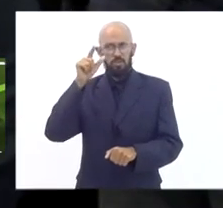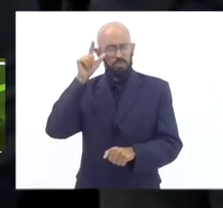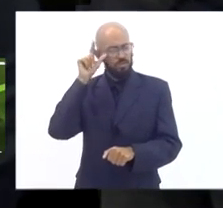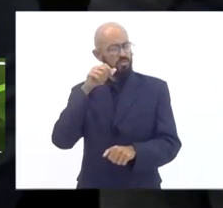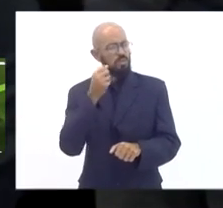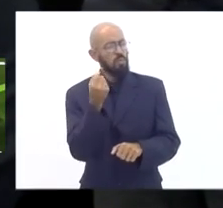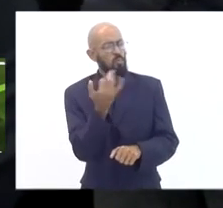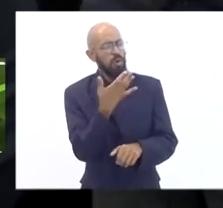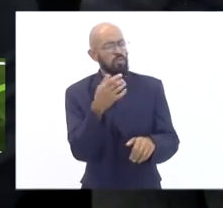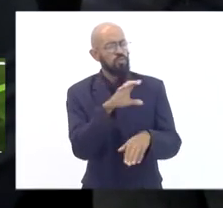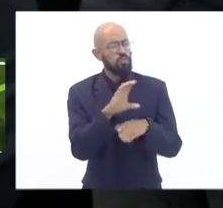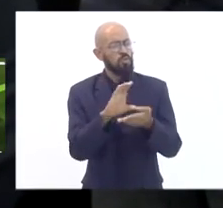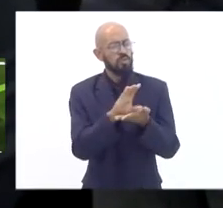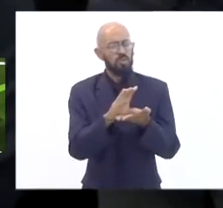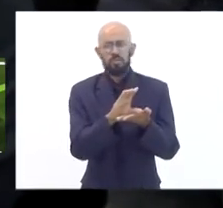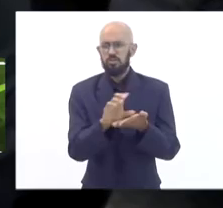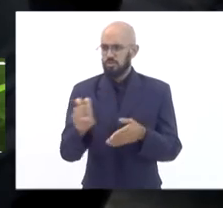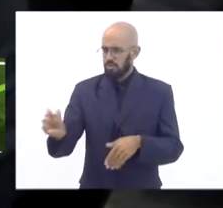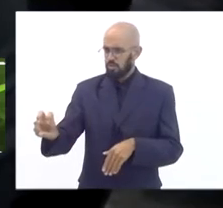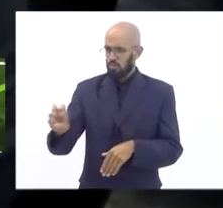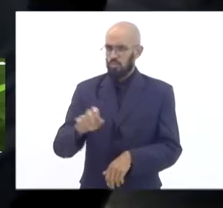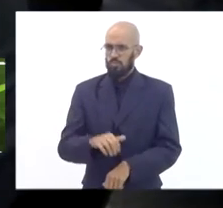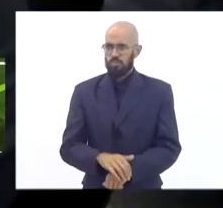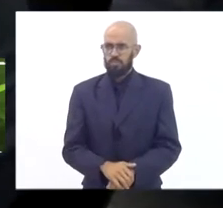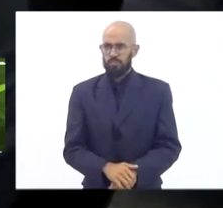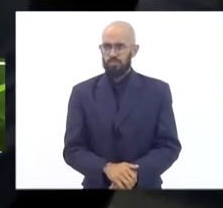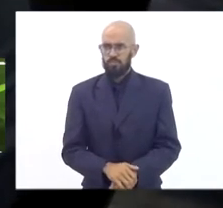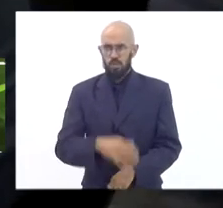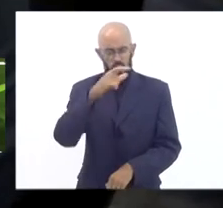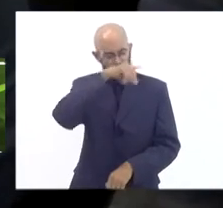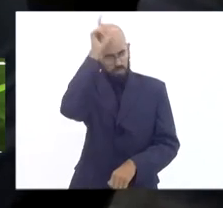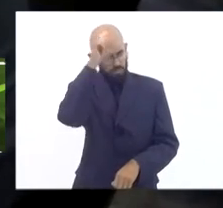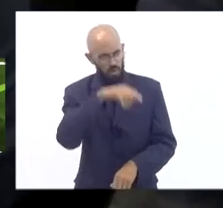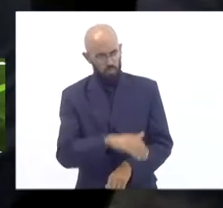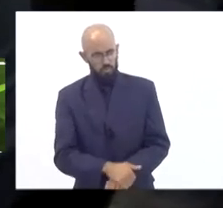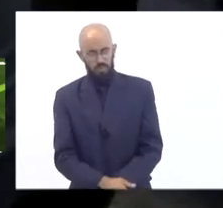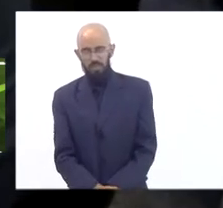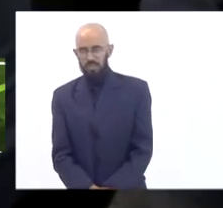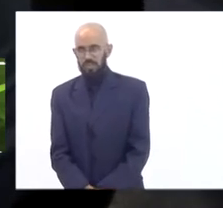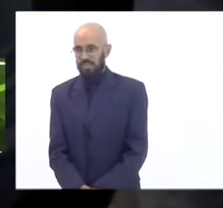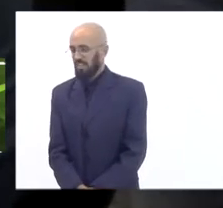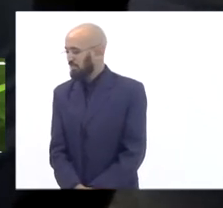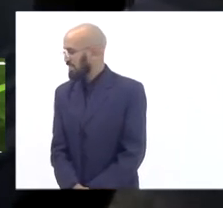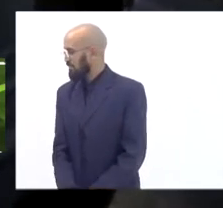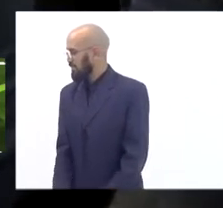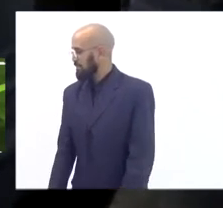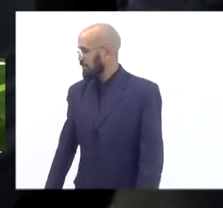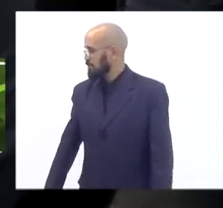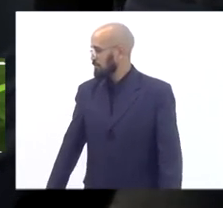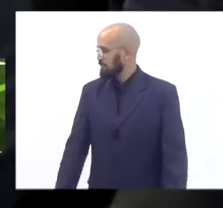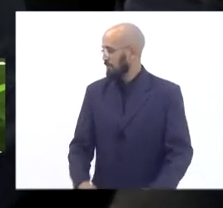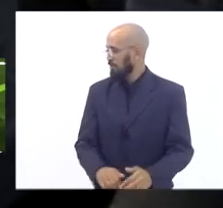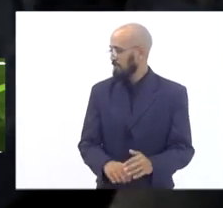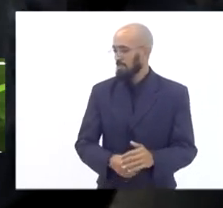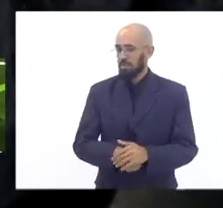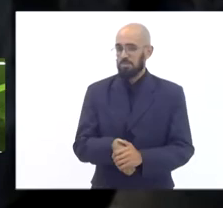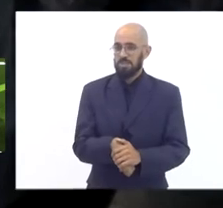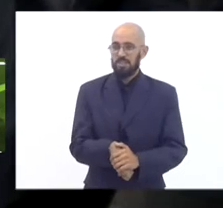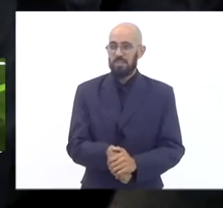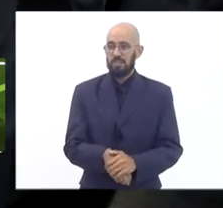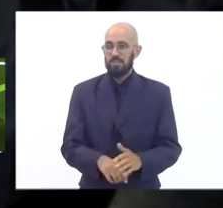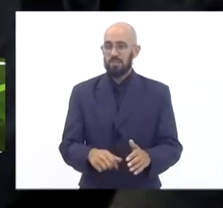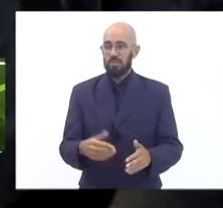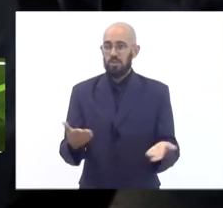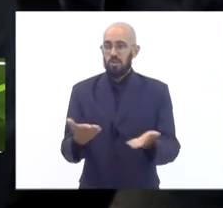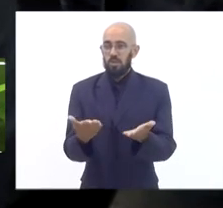na Getransp? Cinco? Cinco conselheiros. Deputado Luiz Paulo, o senhor que é muito bem informado, houve alguma catástrofe hoje